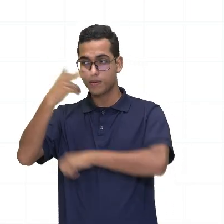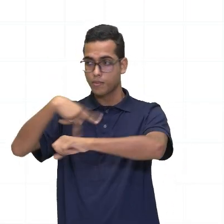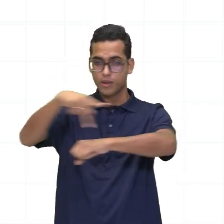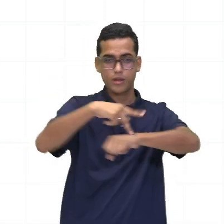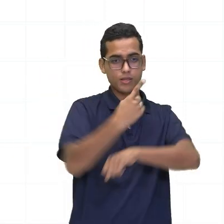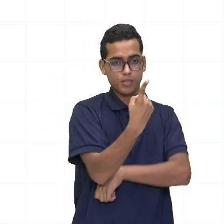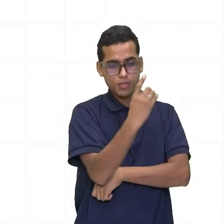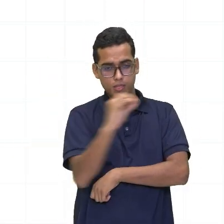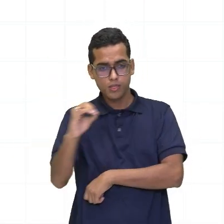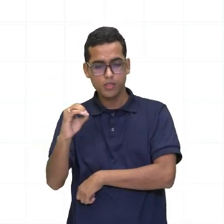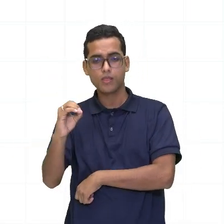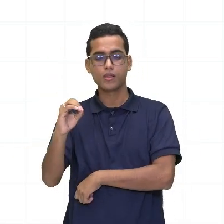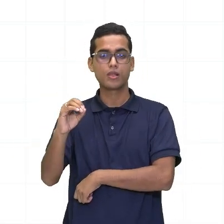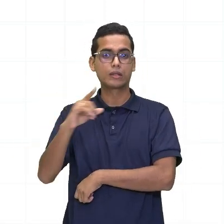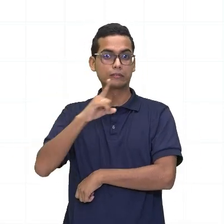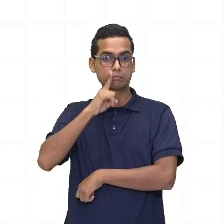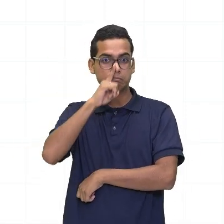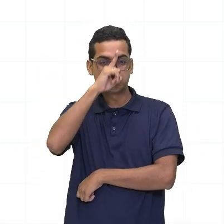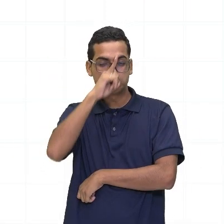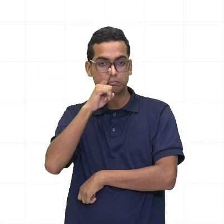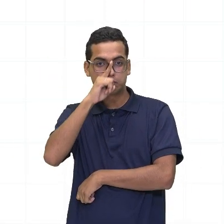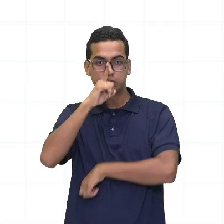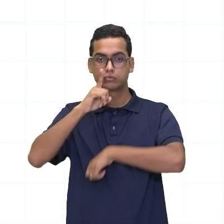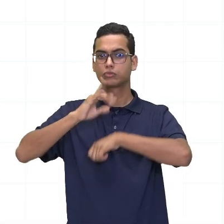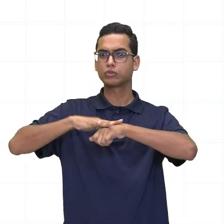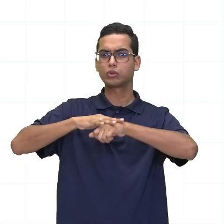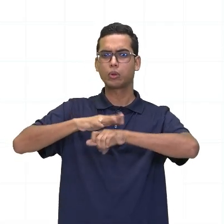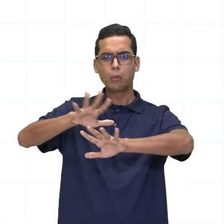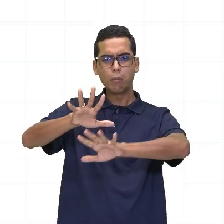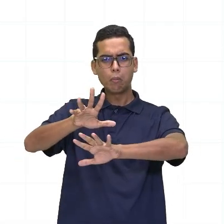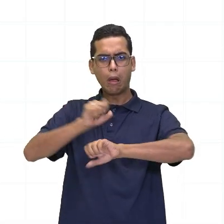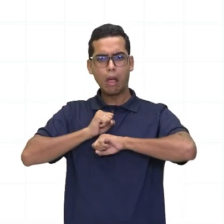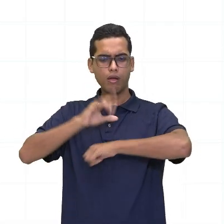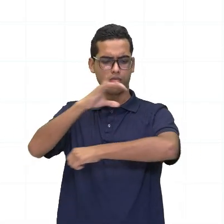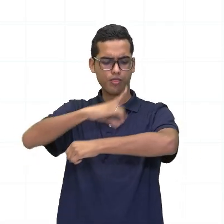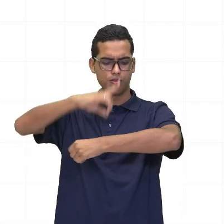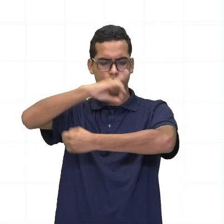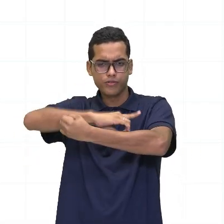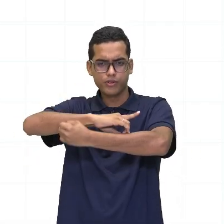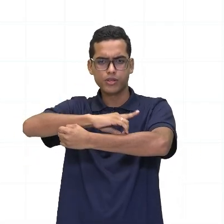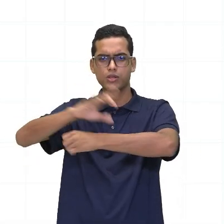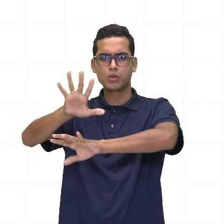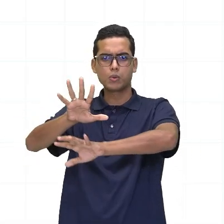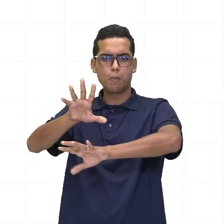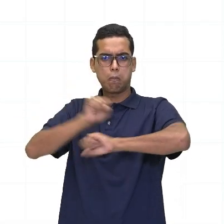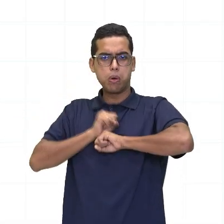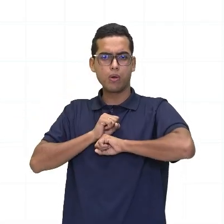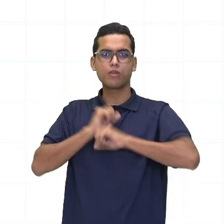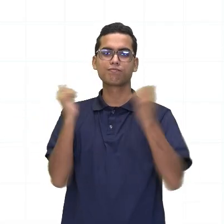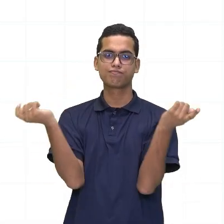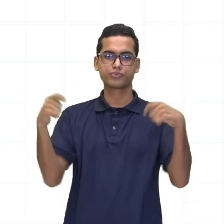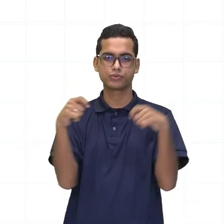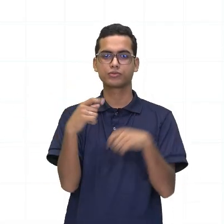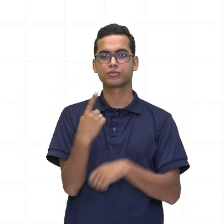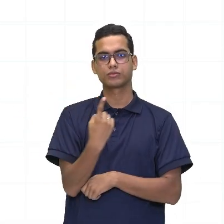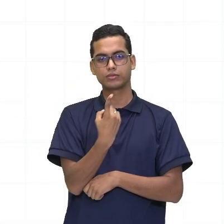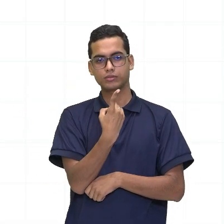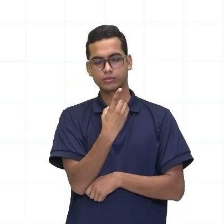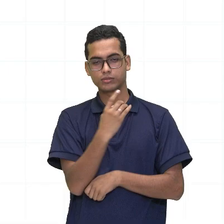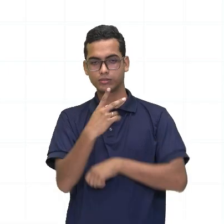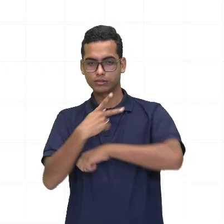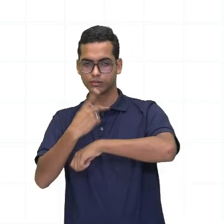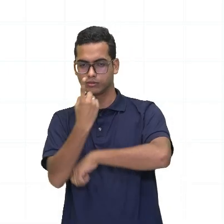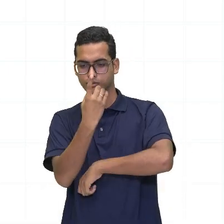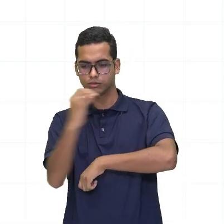contrair dengue, por exemplo. Então, a gente percebe aí que essas doenças causadas por vetores, elas estão espalhadas por todo o